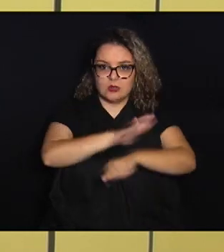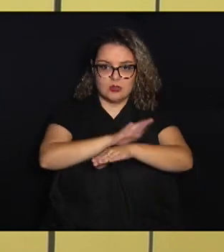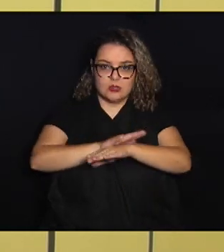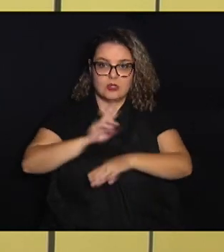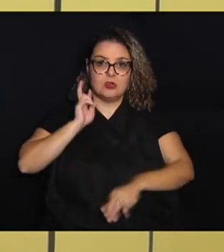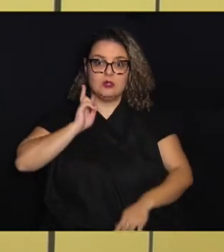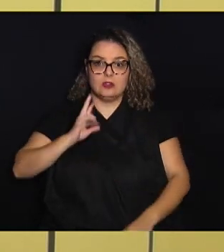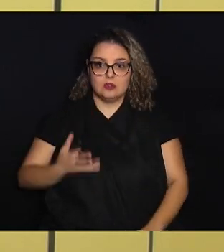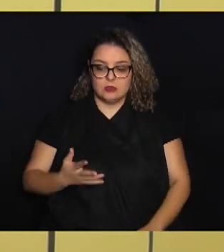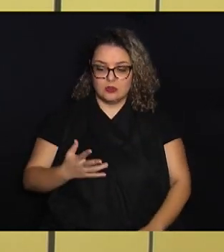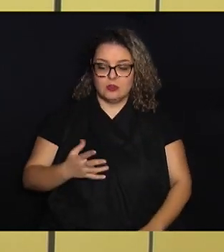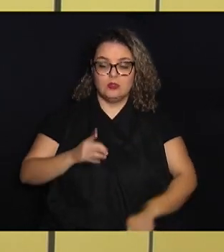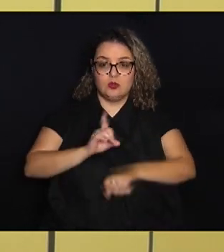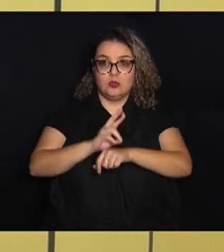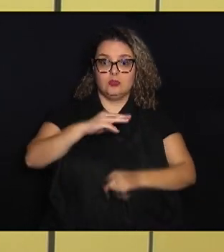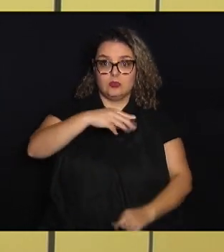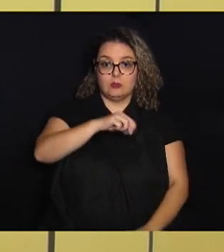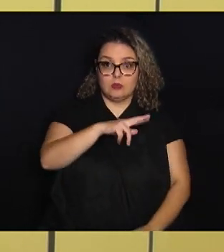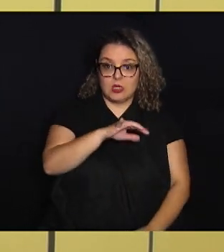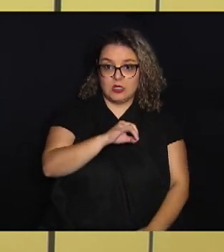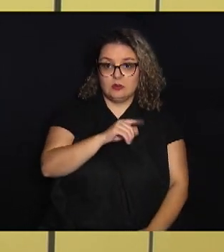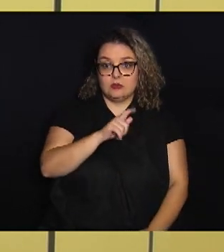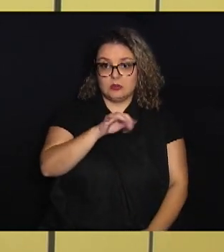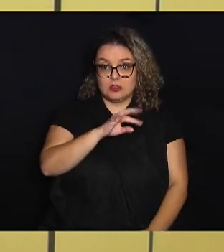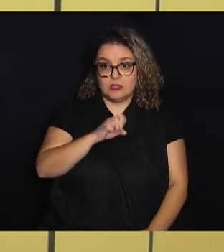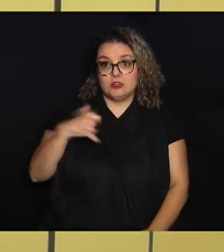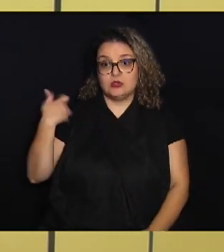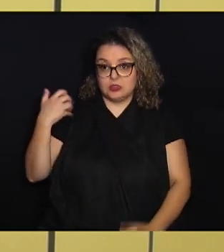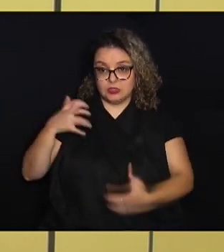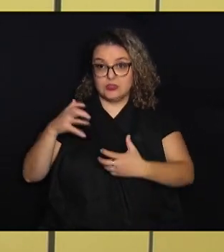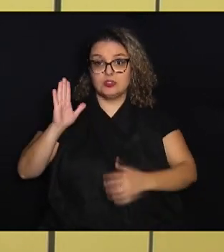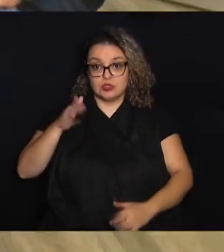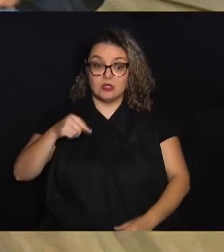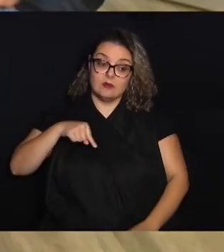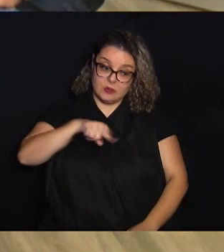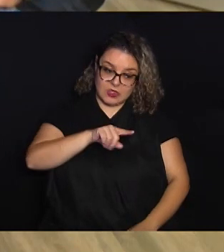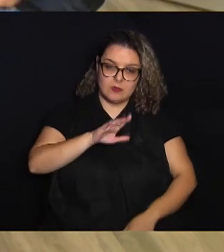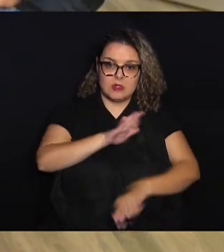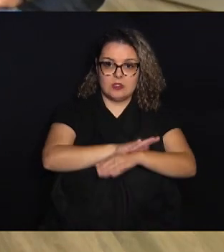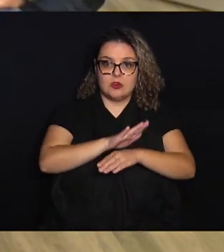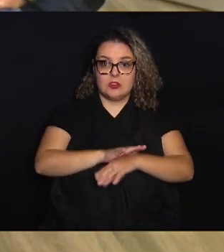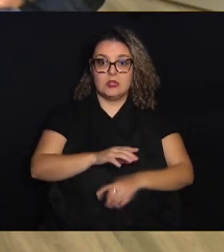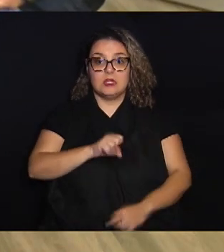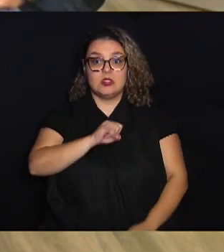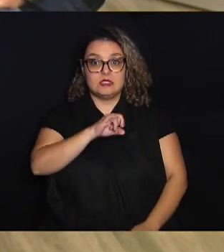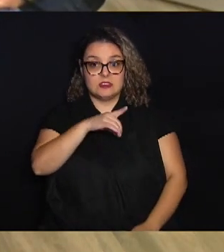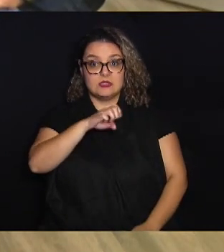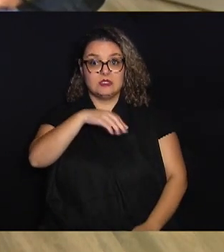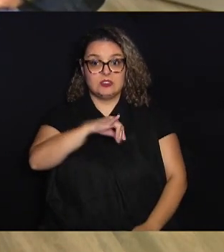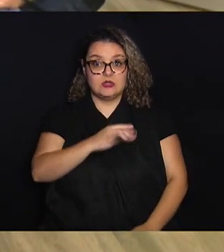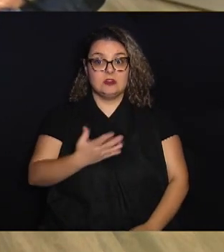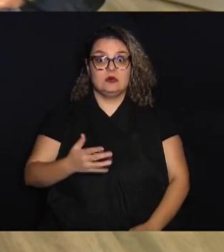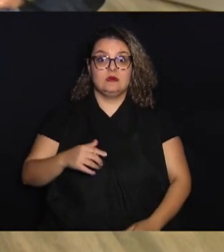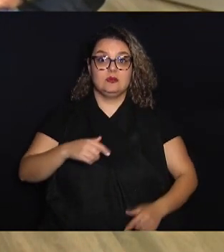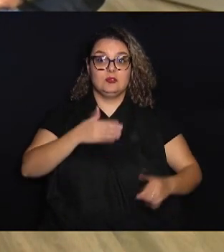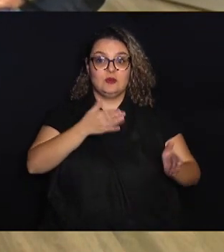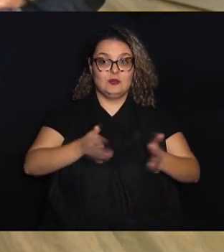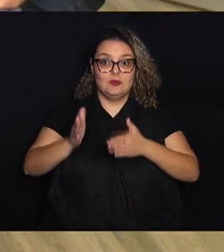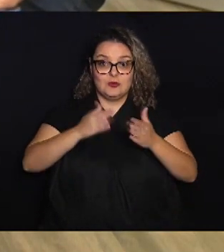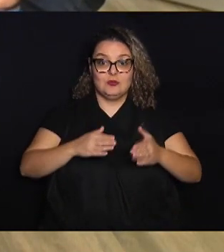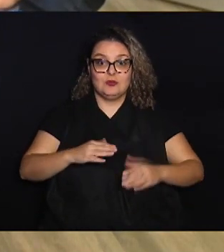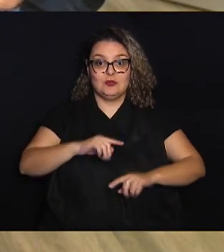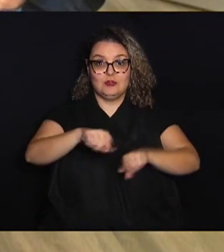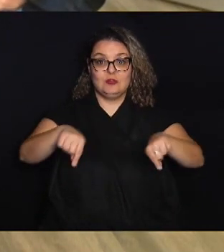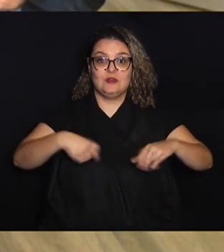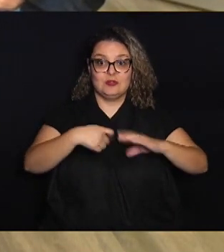também. O Dr. Mário Gatti já era de idade, ele foi lá para ajudar. Inclusive, Sidney, nossa produção aqui, trabalhando do Estúdio Câmara,